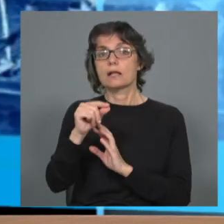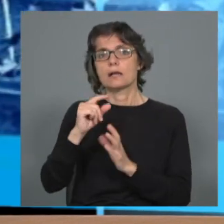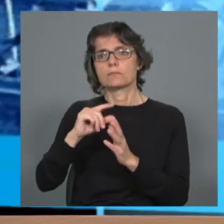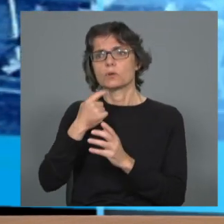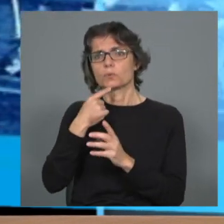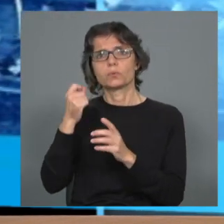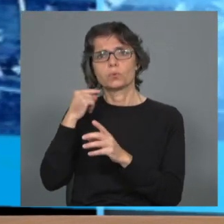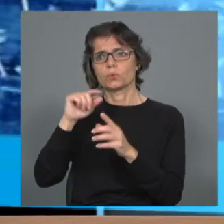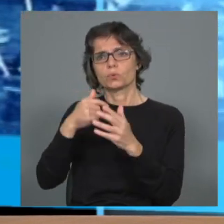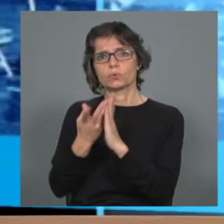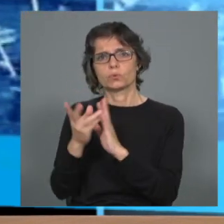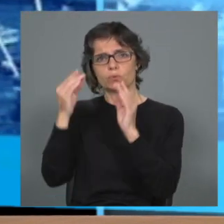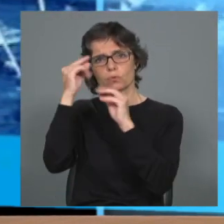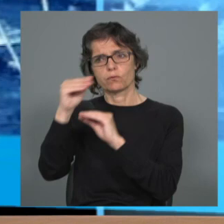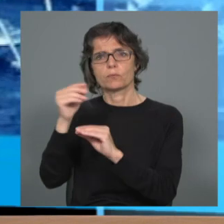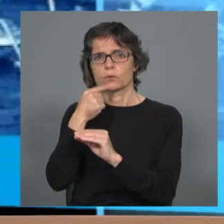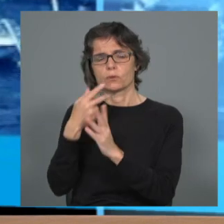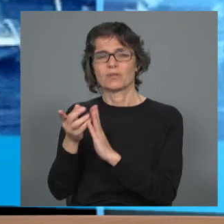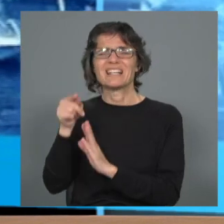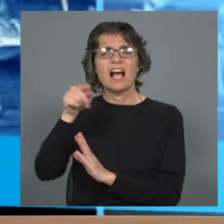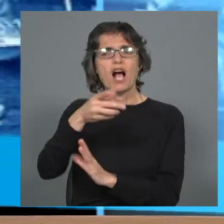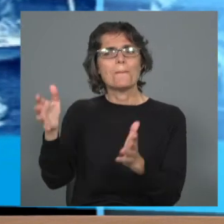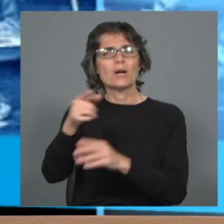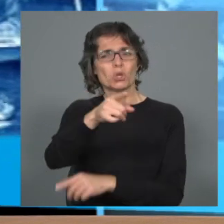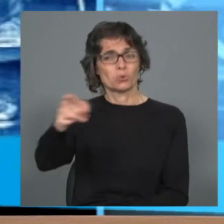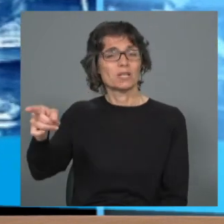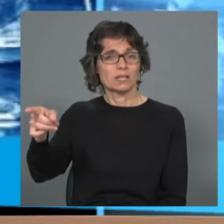bons, não aceitam grávidas.